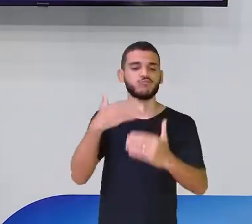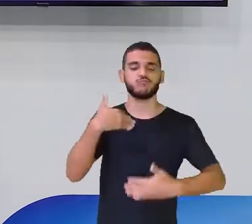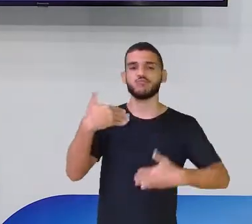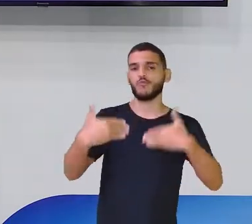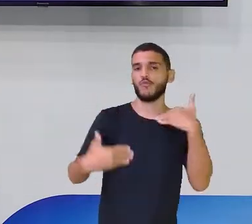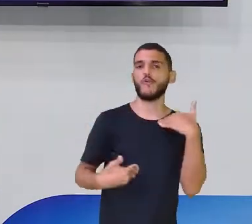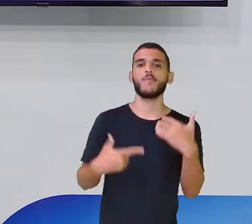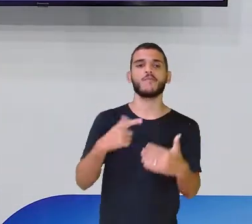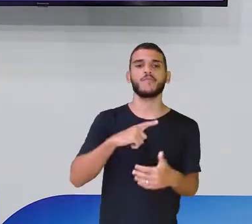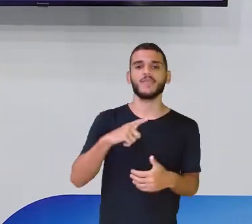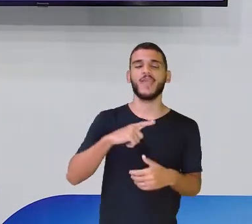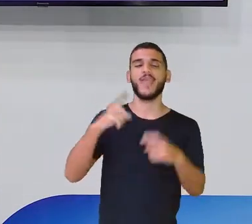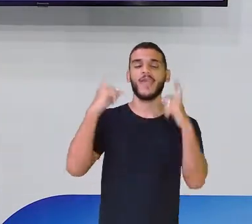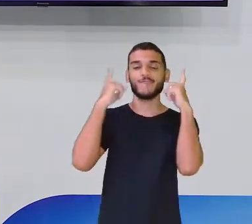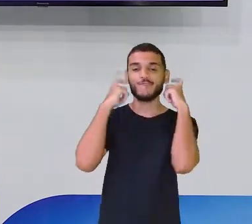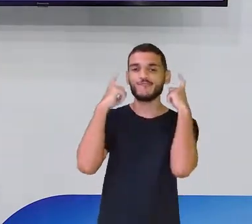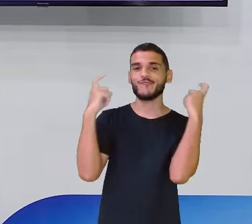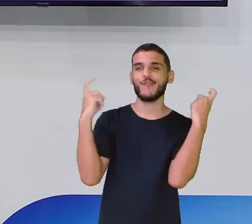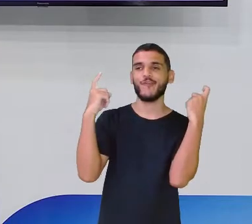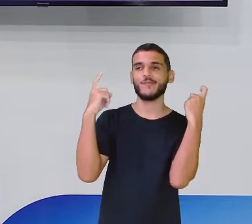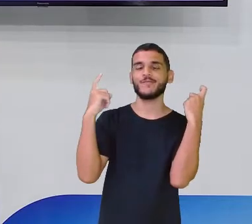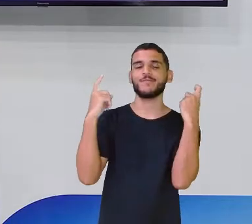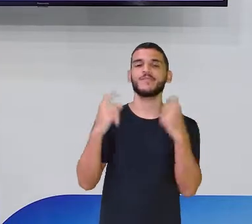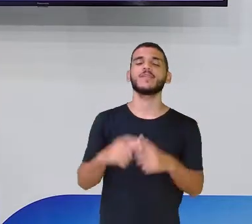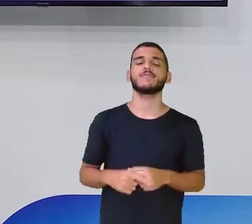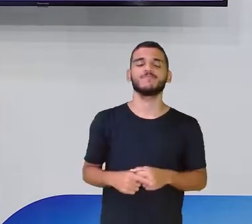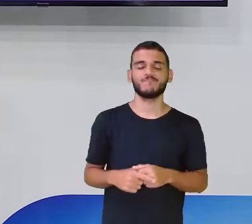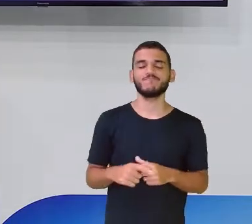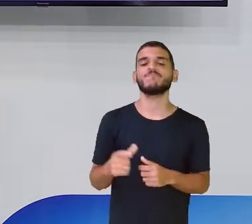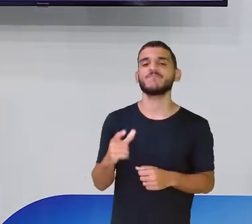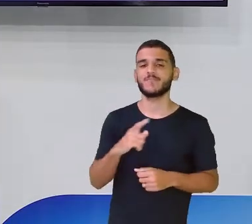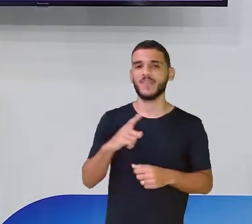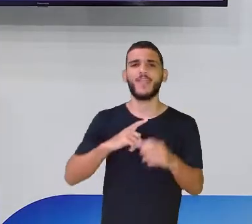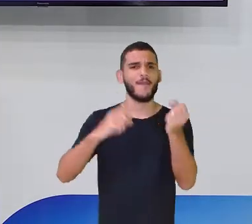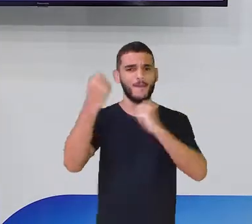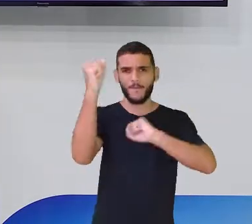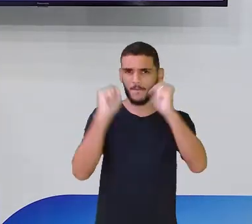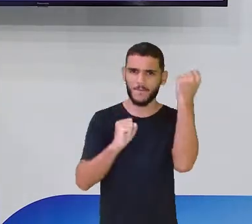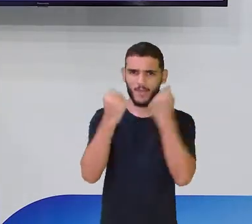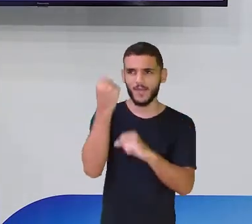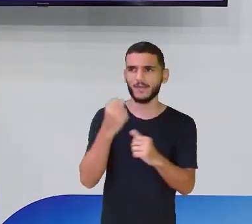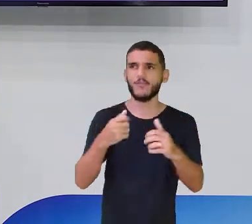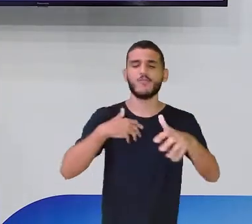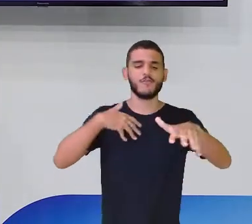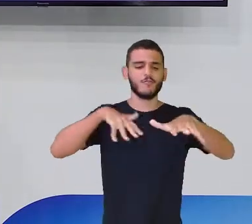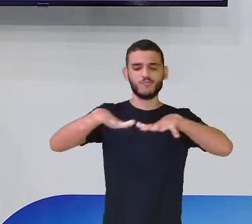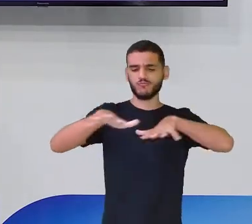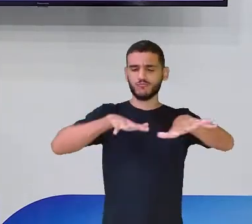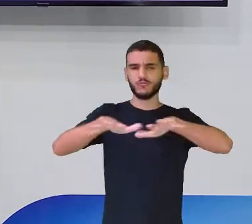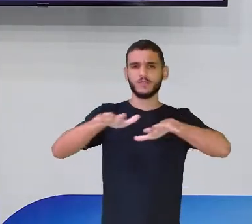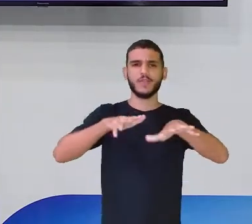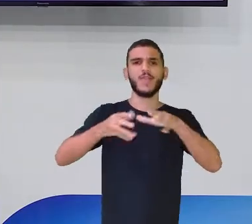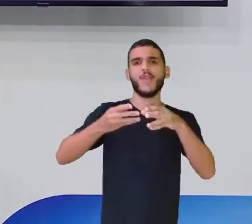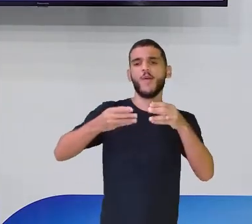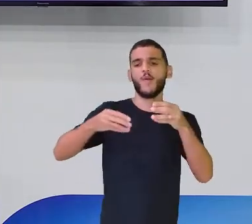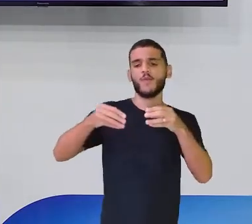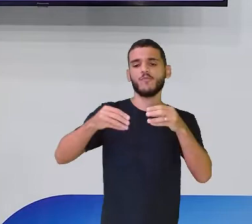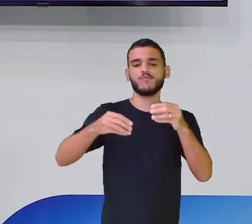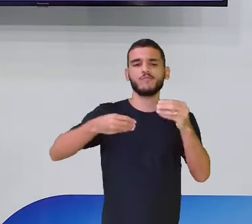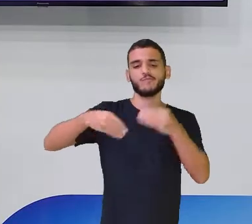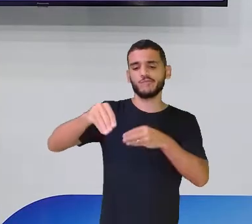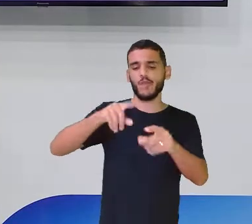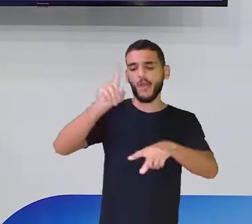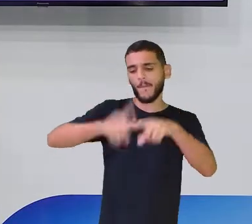dessa parte artificial, das máquinas, dos motores, o mover-se, o manipular objetos, né?